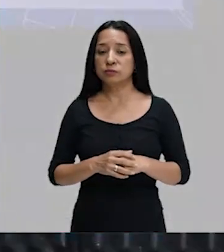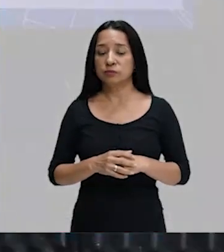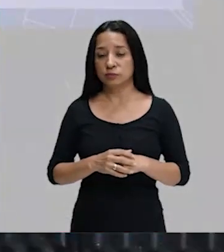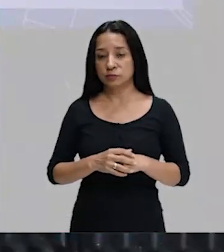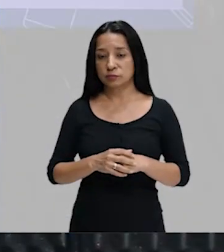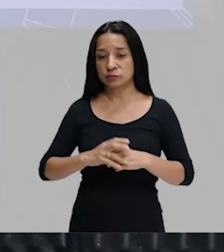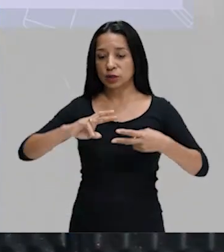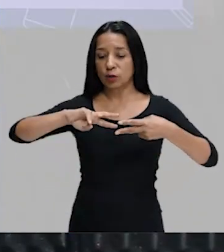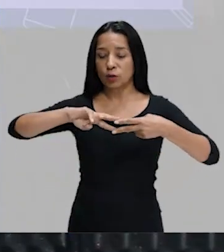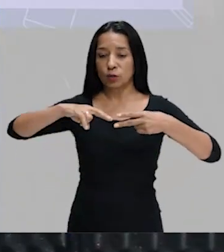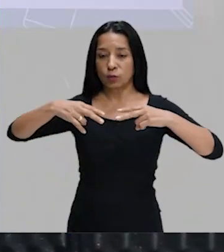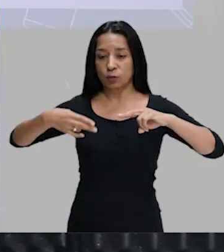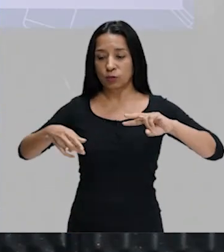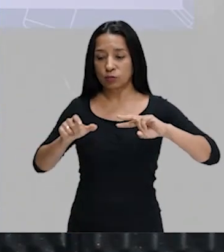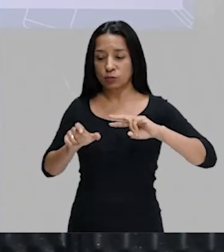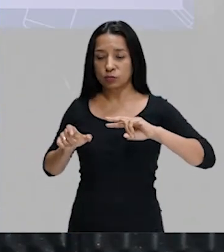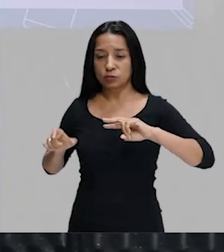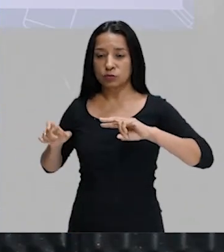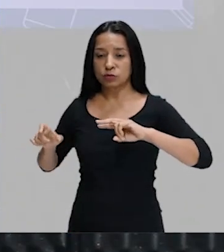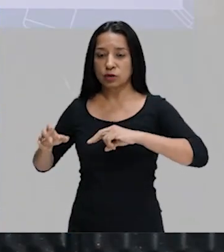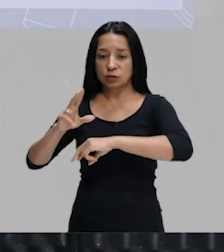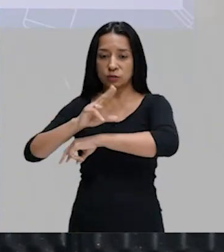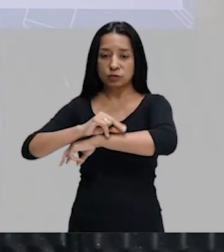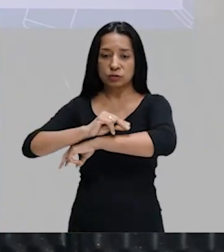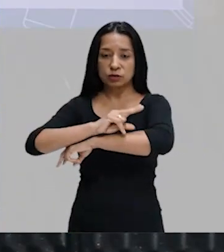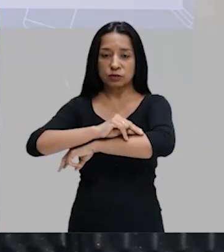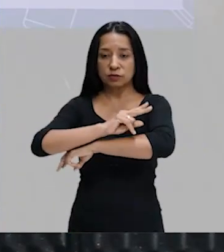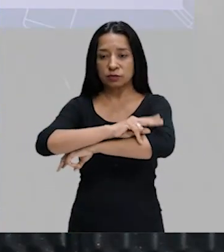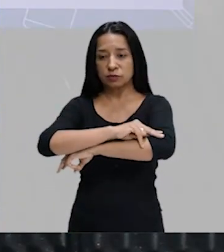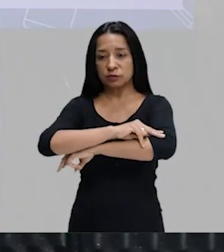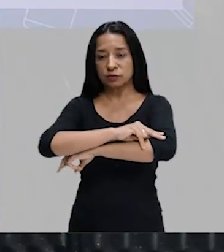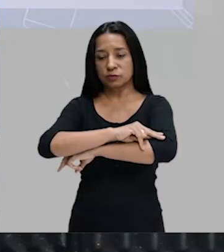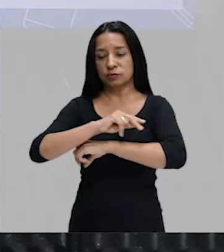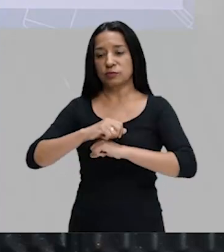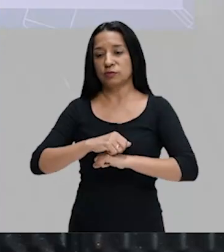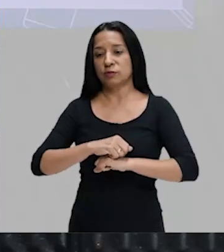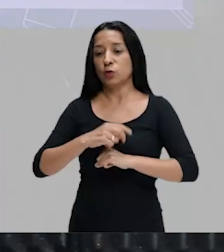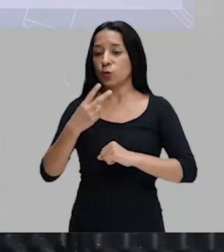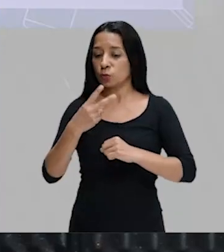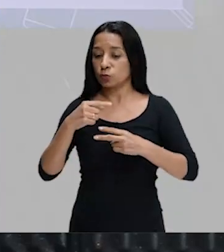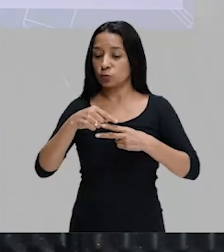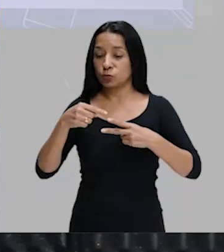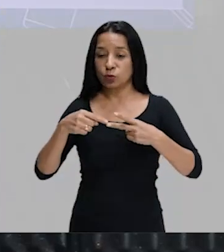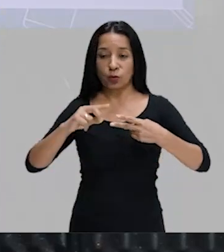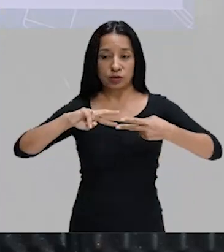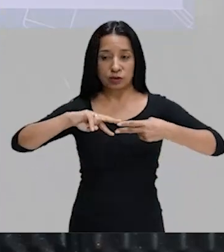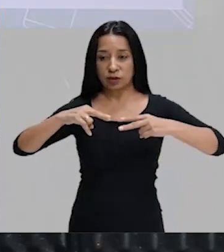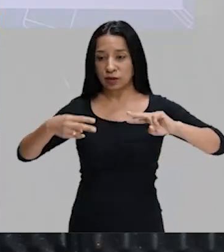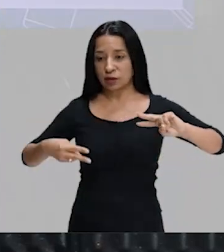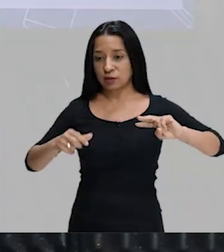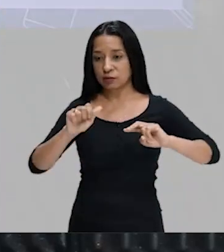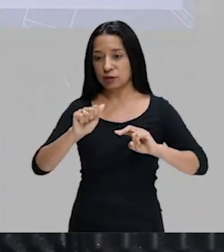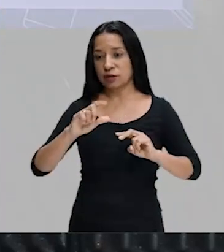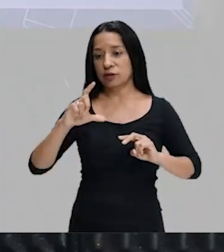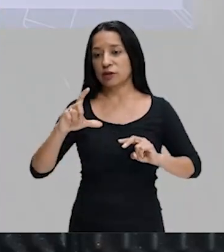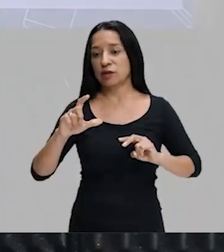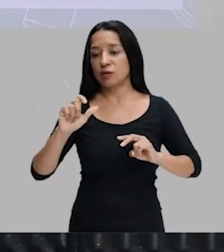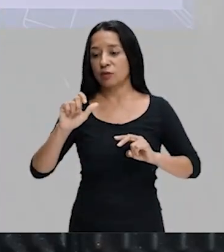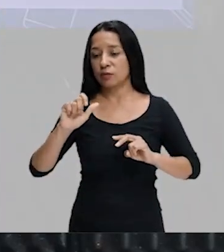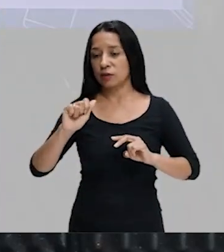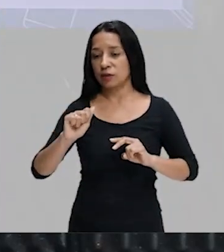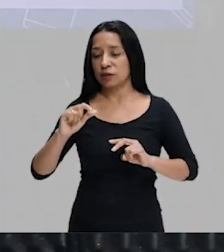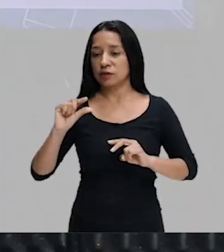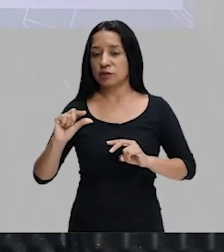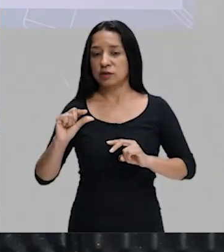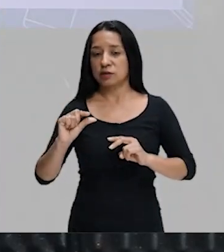alelos. Alelo azão, ou seja, um alelo dominante, e um alelo azinho, que é o alelo recessivo. Esteja